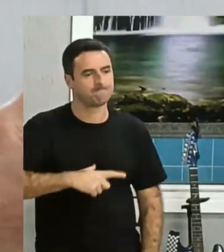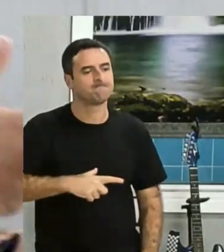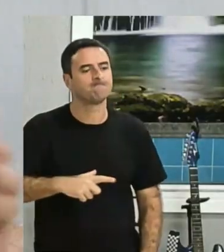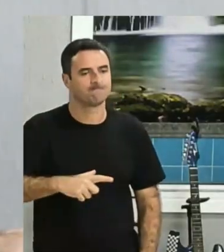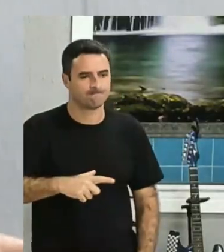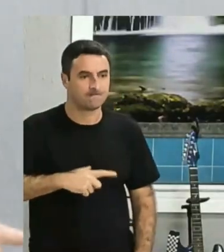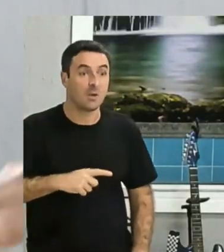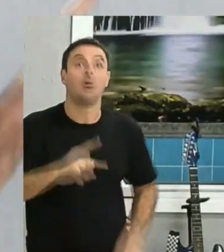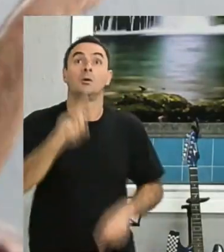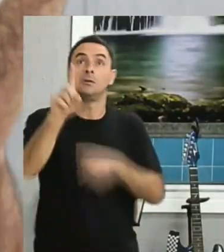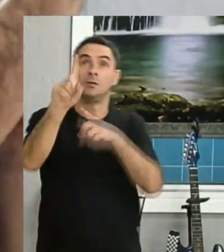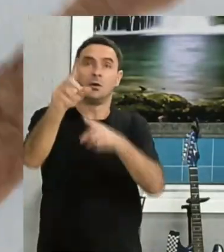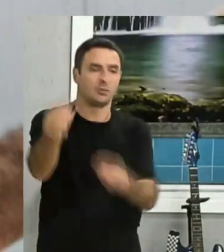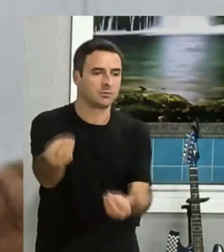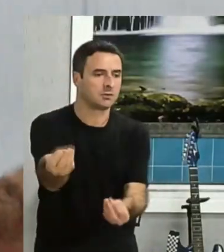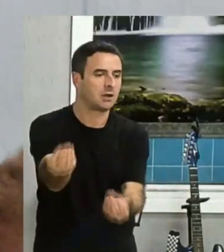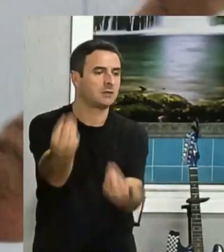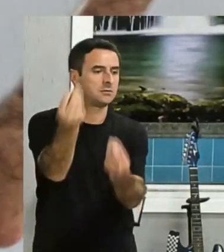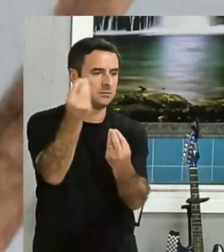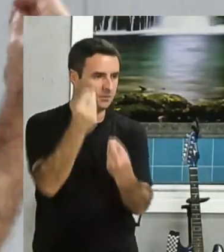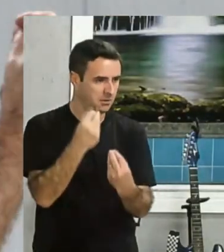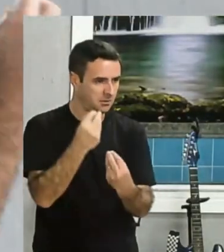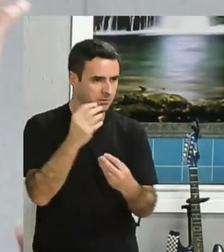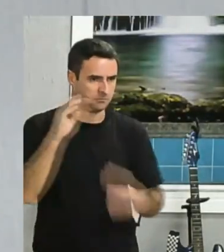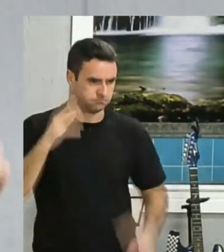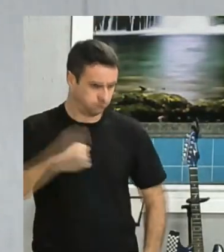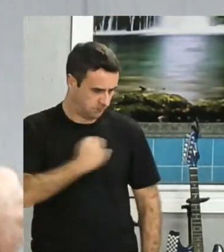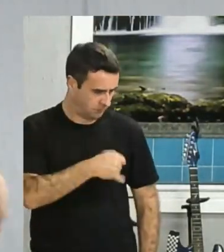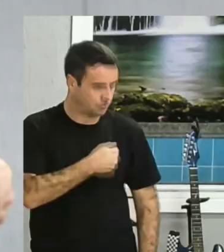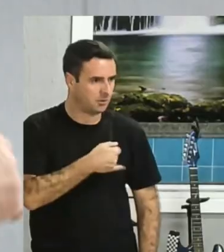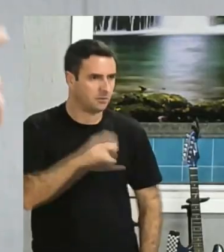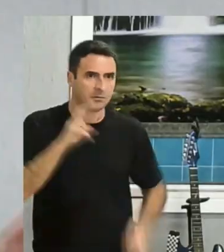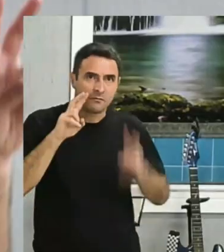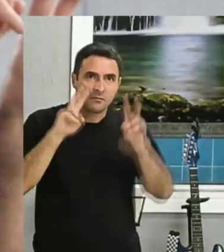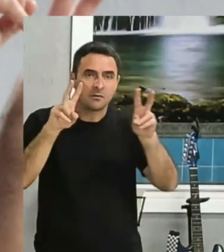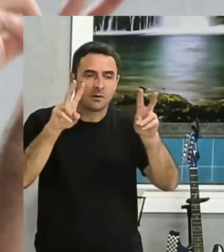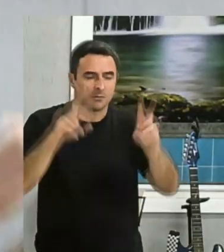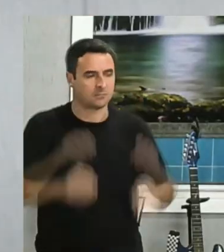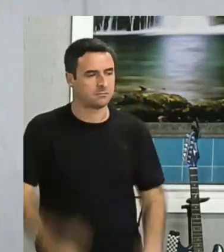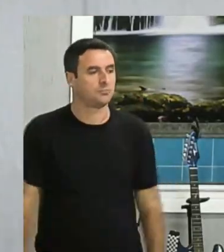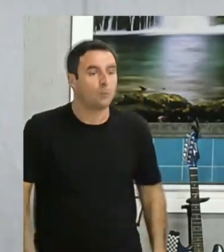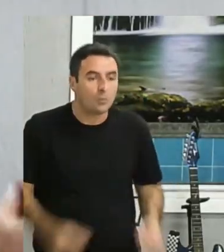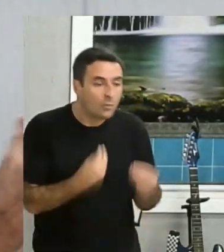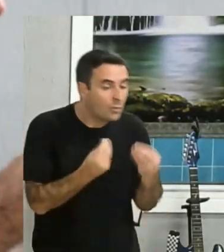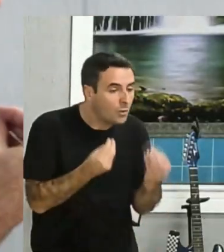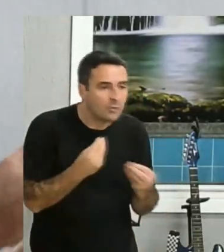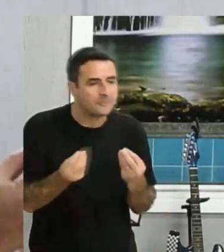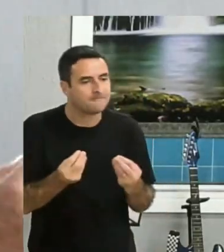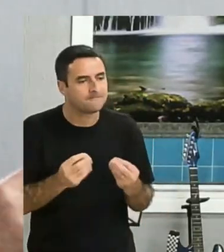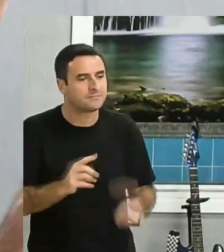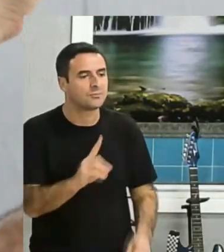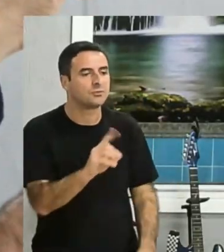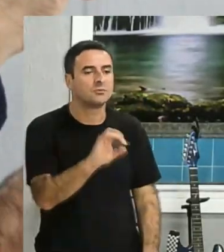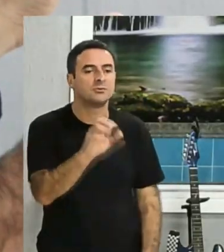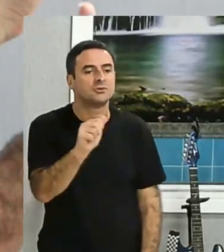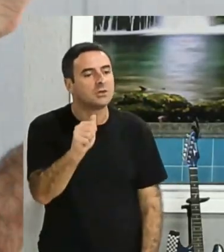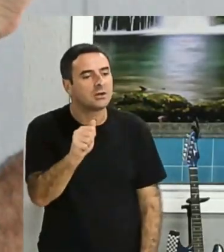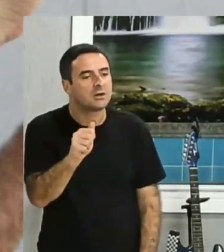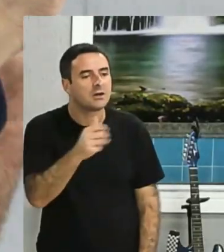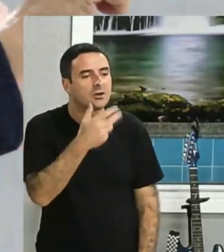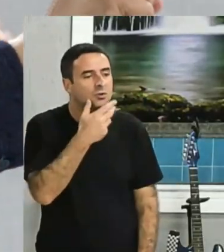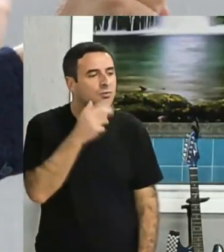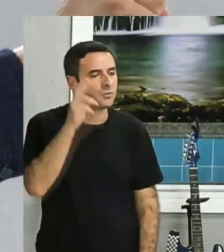está dando a ele. Quando que ele teve essa visão? No dia